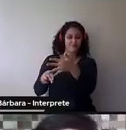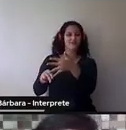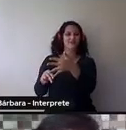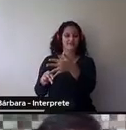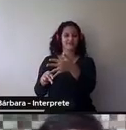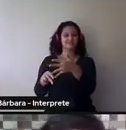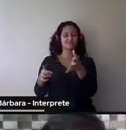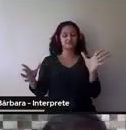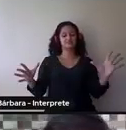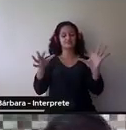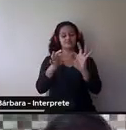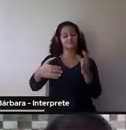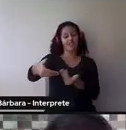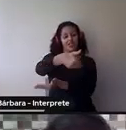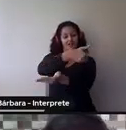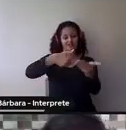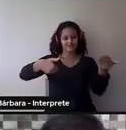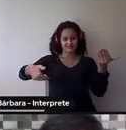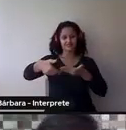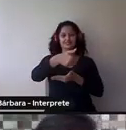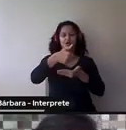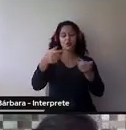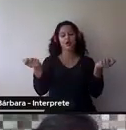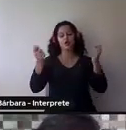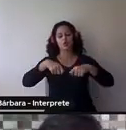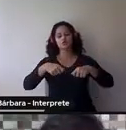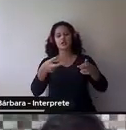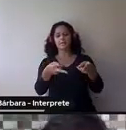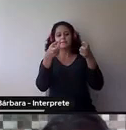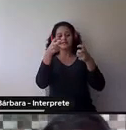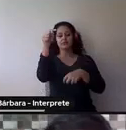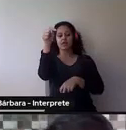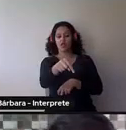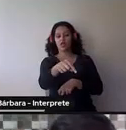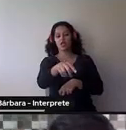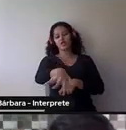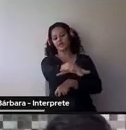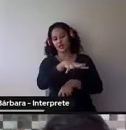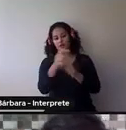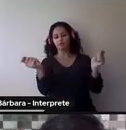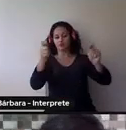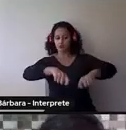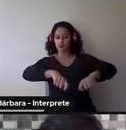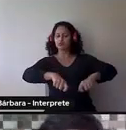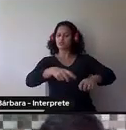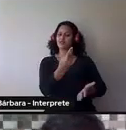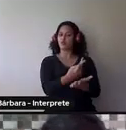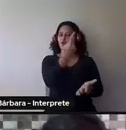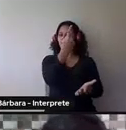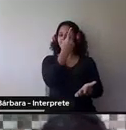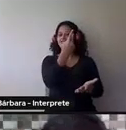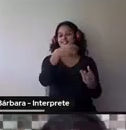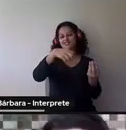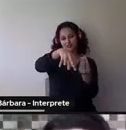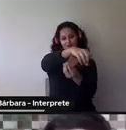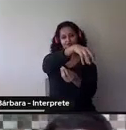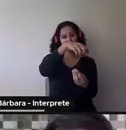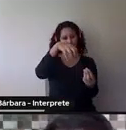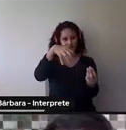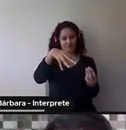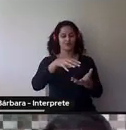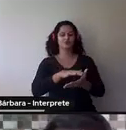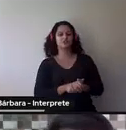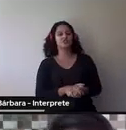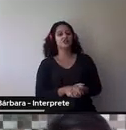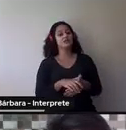correlação, consegue distinguir uma área potencial para esses organismos, caso os fungos.